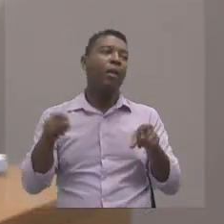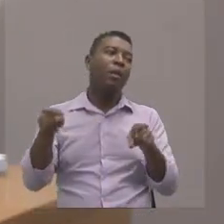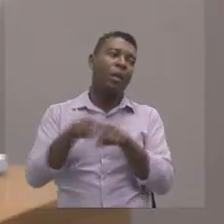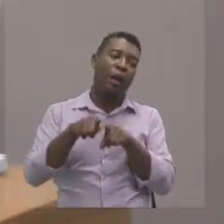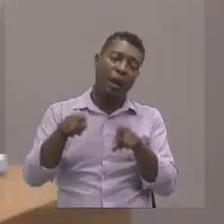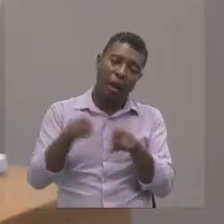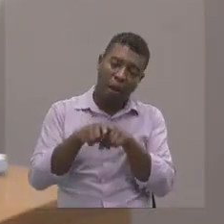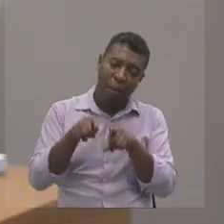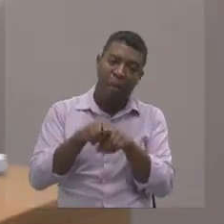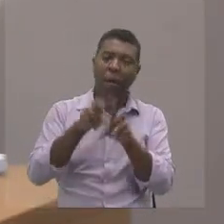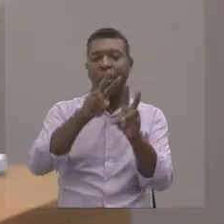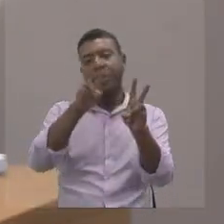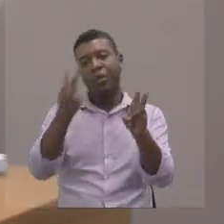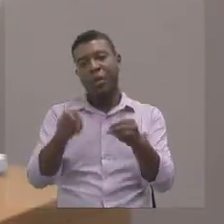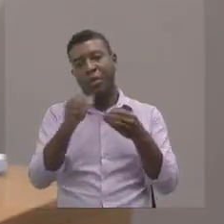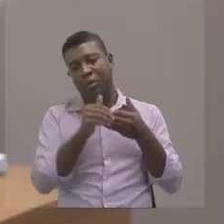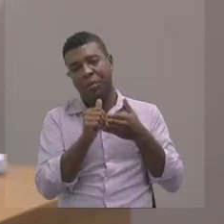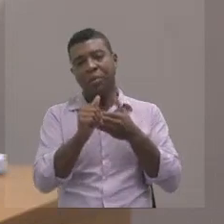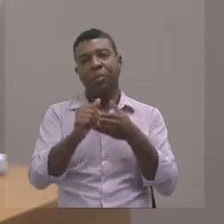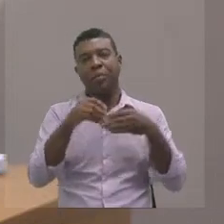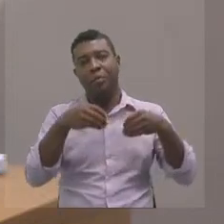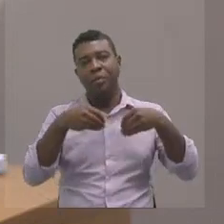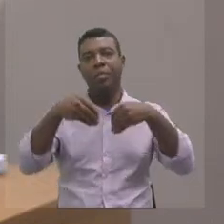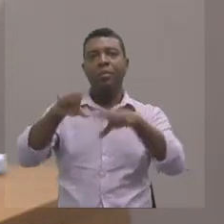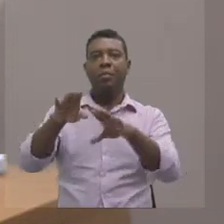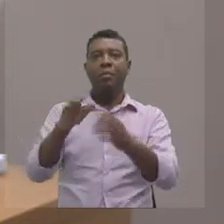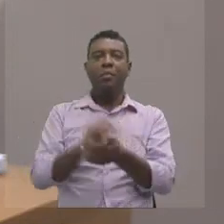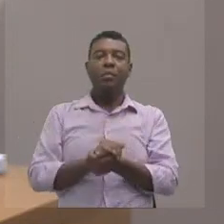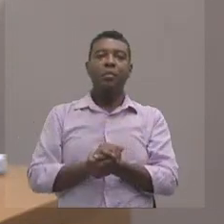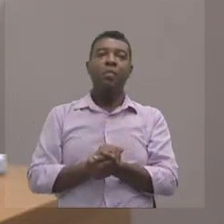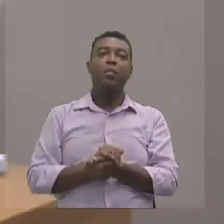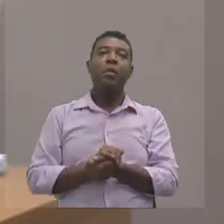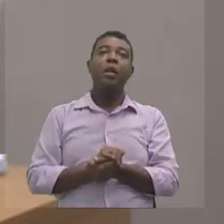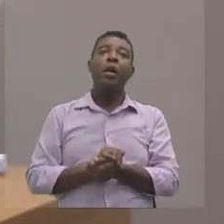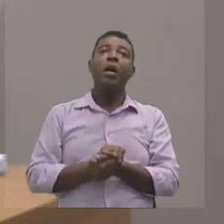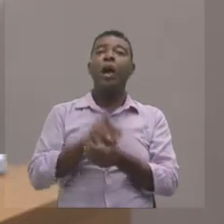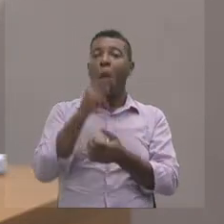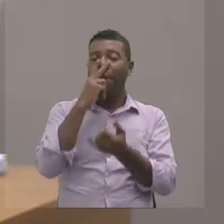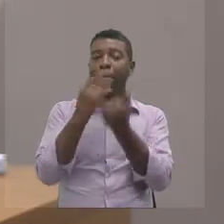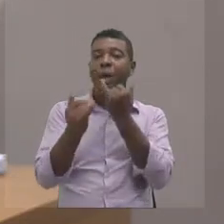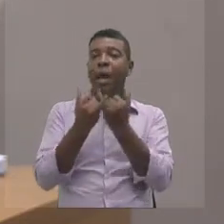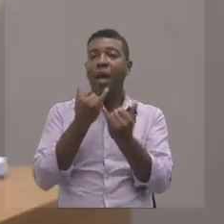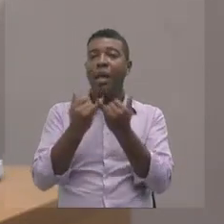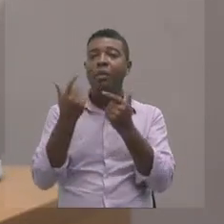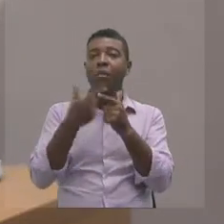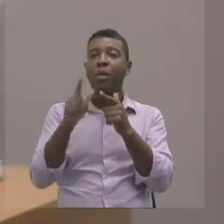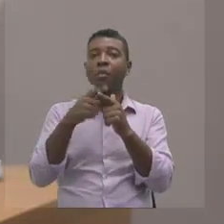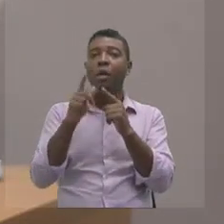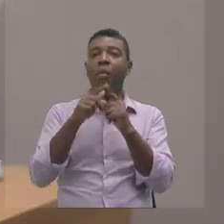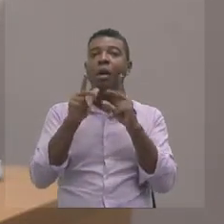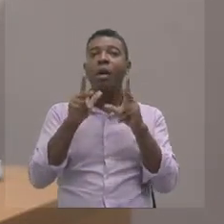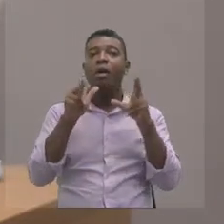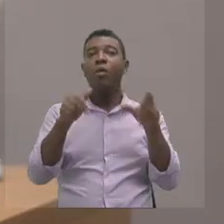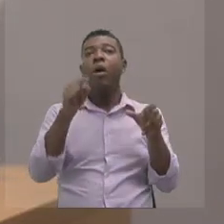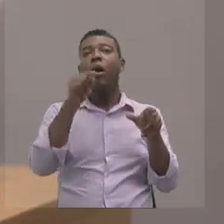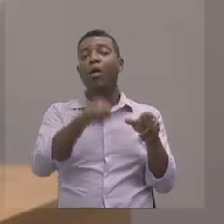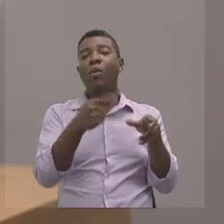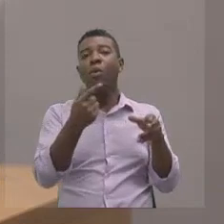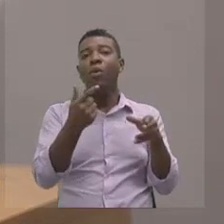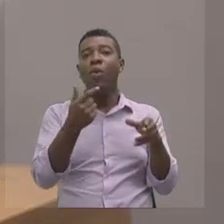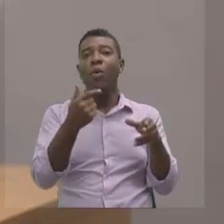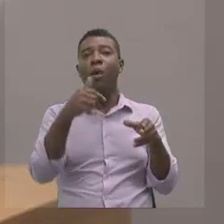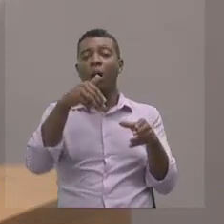nós temos um problema no transporte Metropolitano que é parecido também com o problema do transporte municipal eu